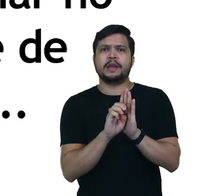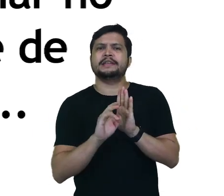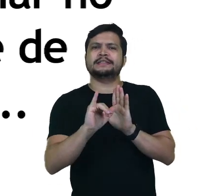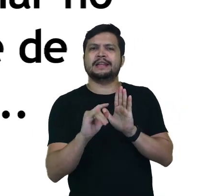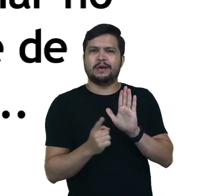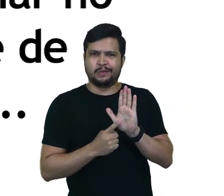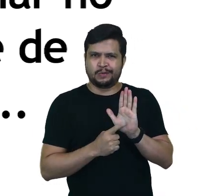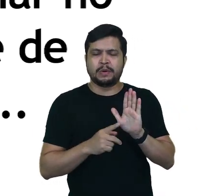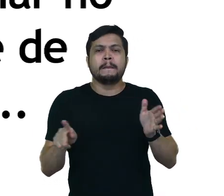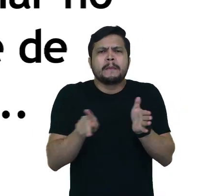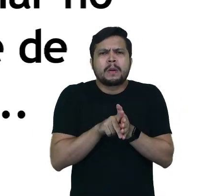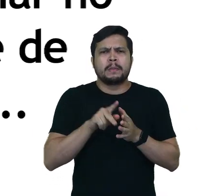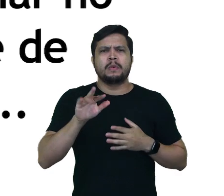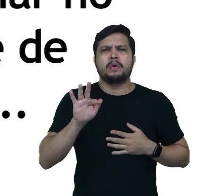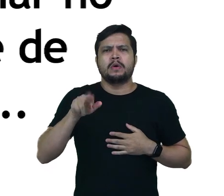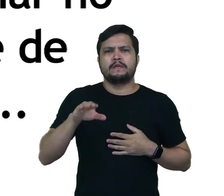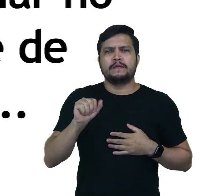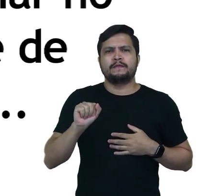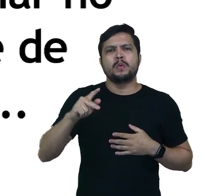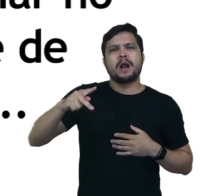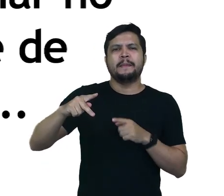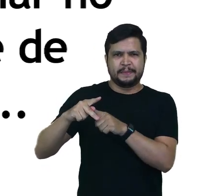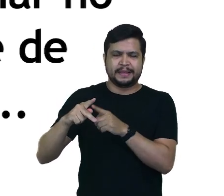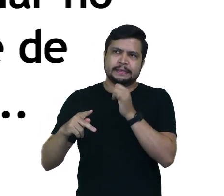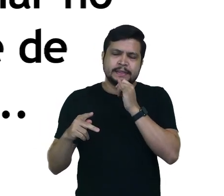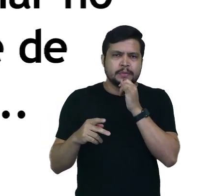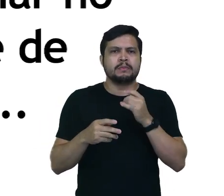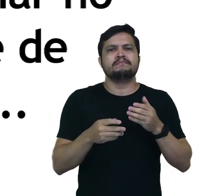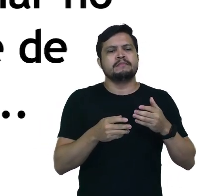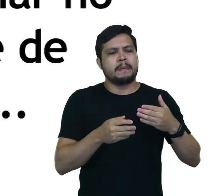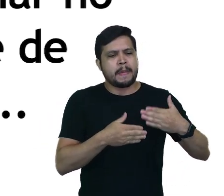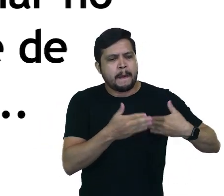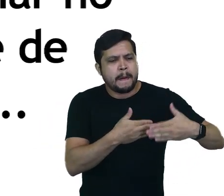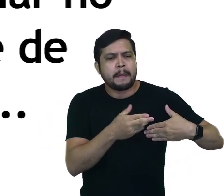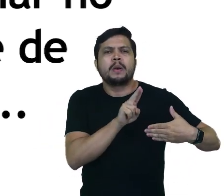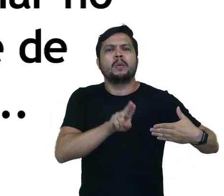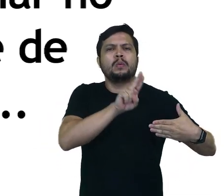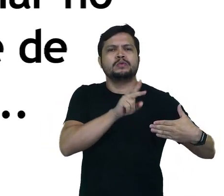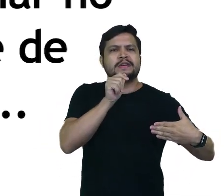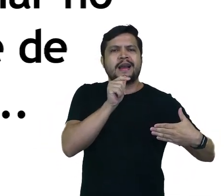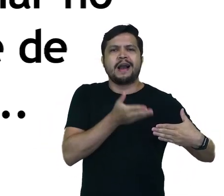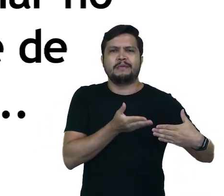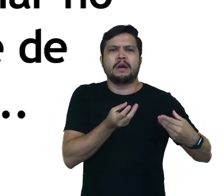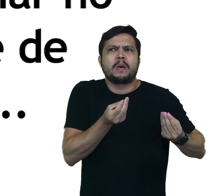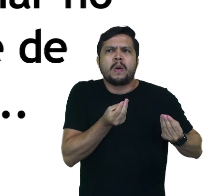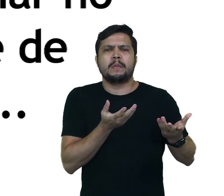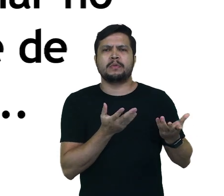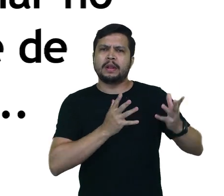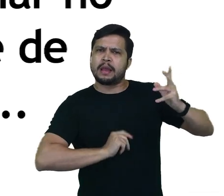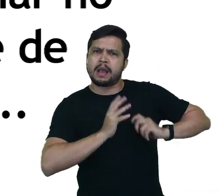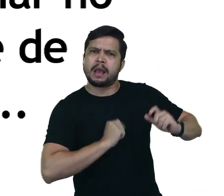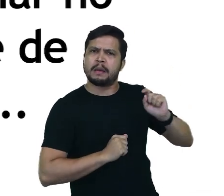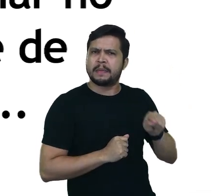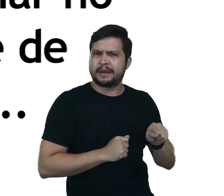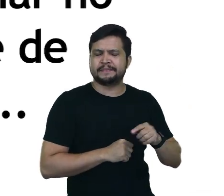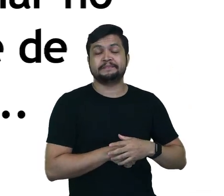biológico. Né? Então, assim, uma área aqui. Tratamento de reuso de água. Desenvolvimento de novos